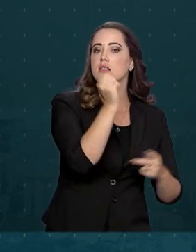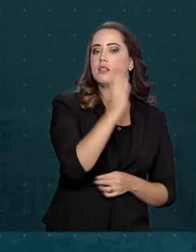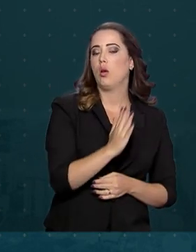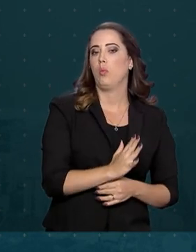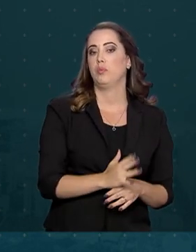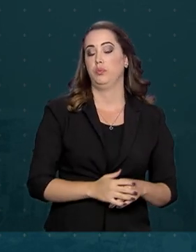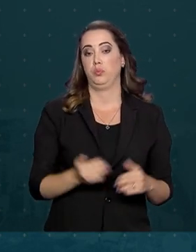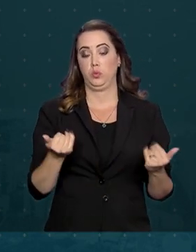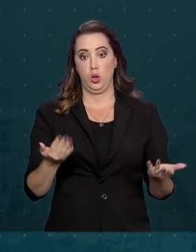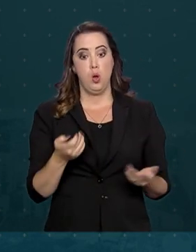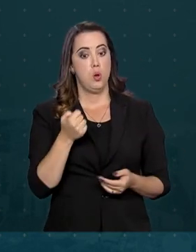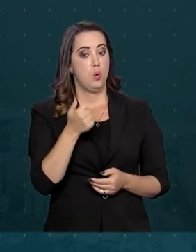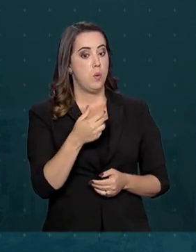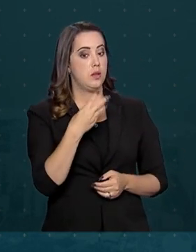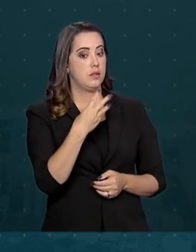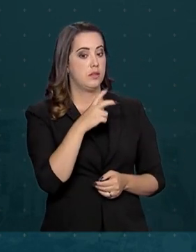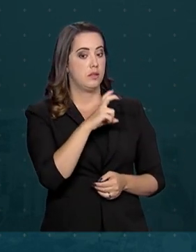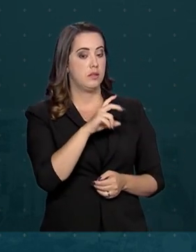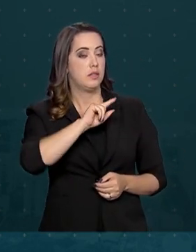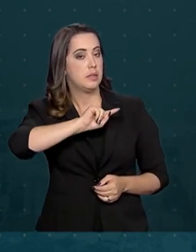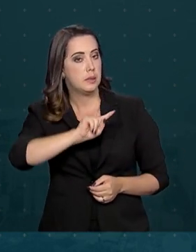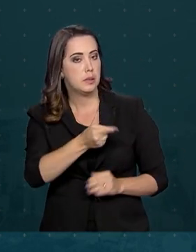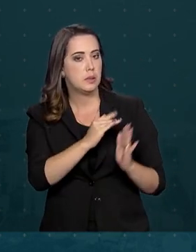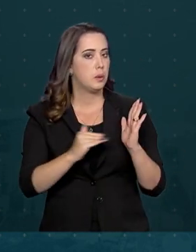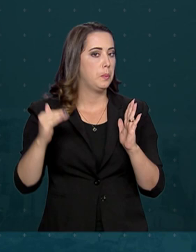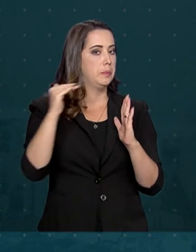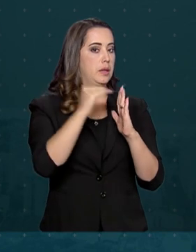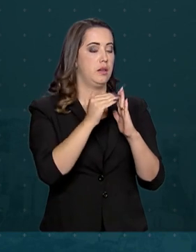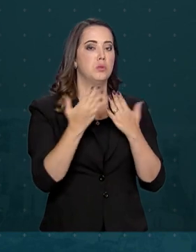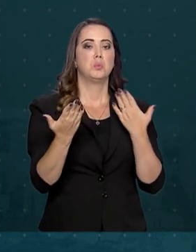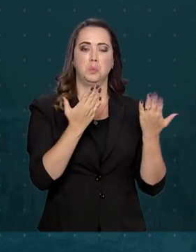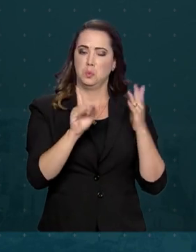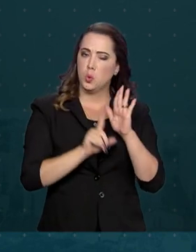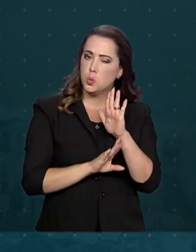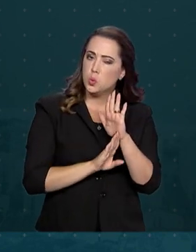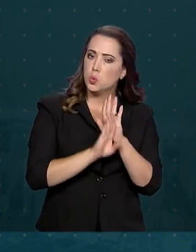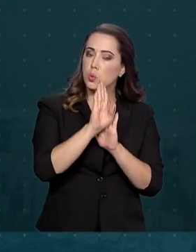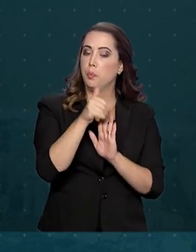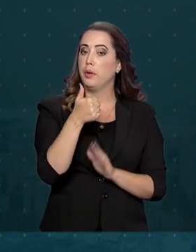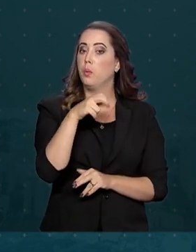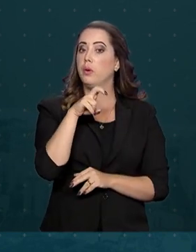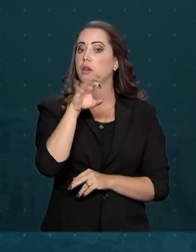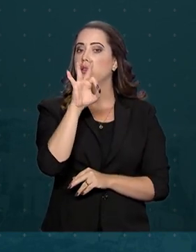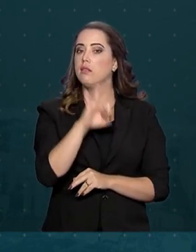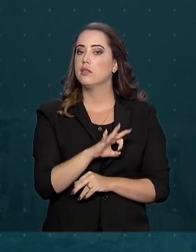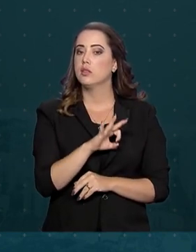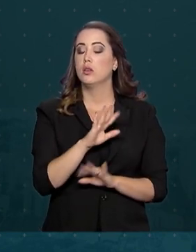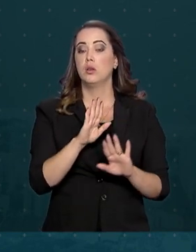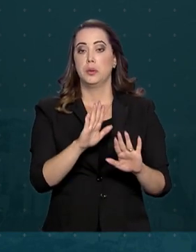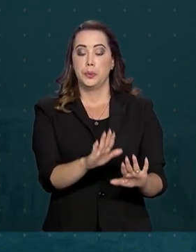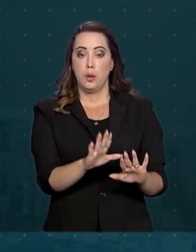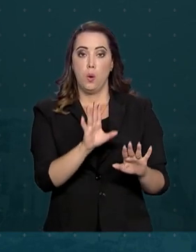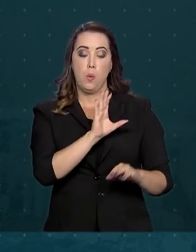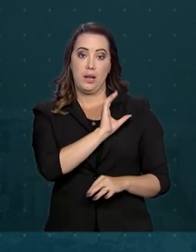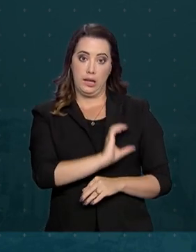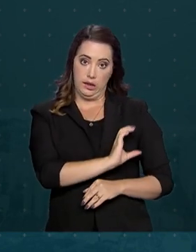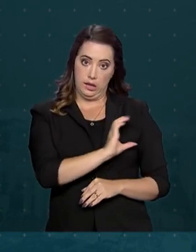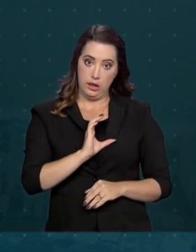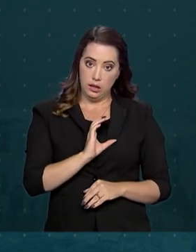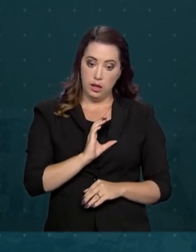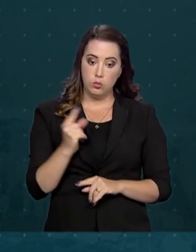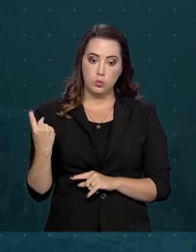brasileiro, quase 35 mil visitantes a mais, uma alta de 15%. Já o Canadá